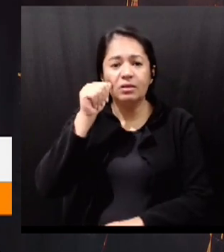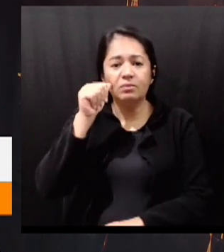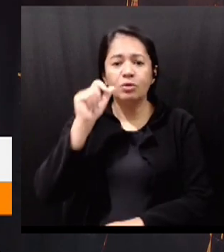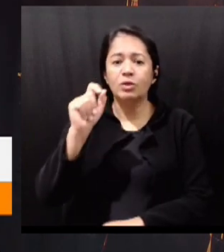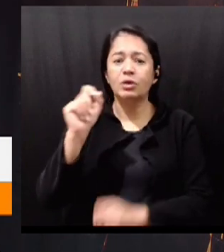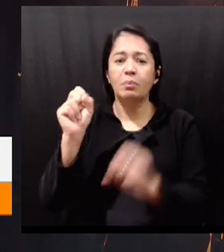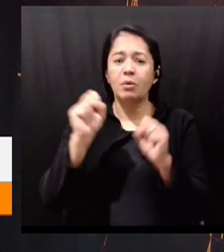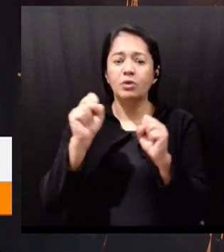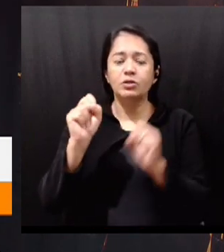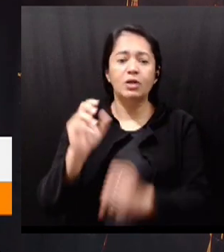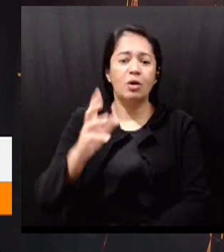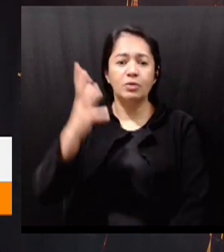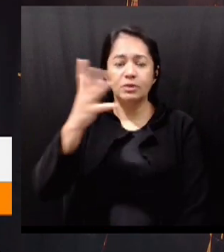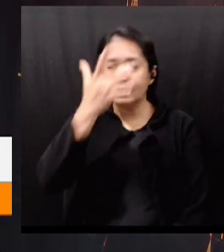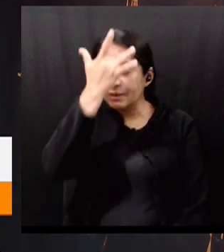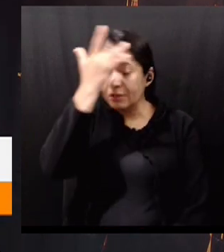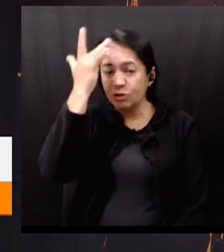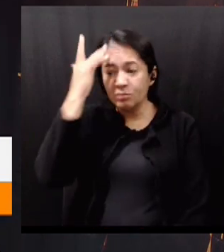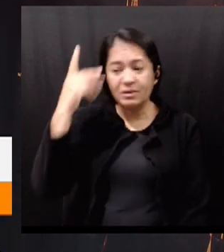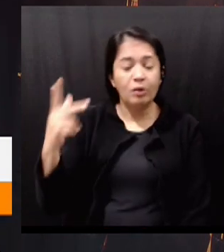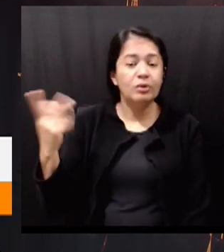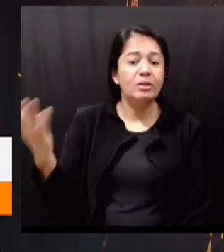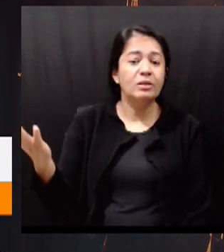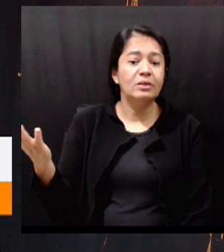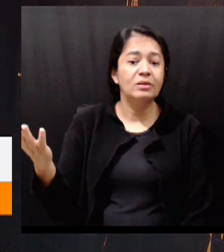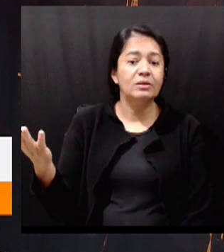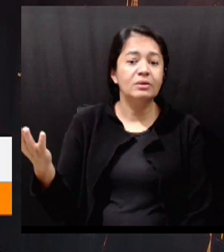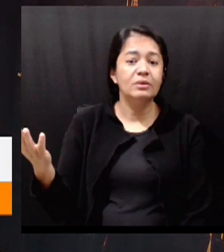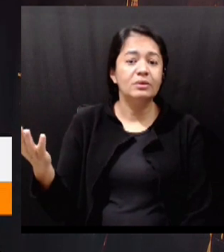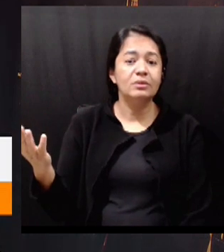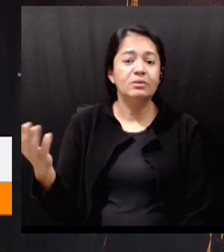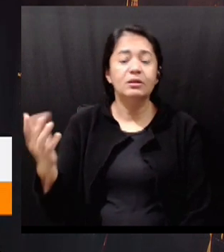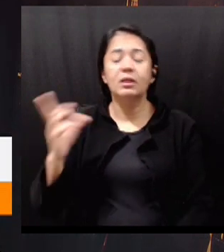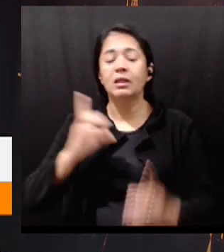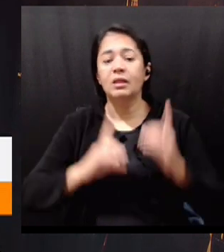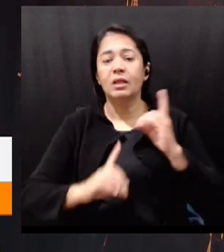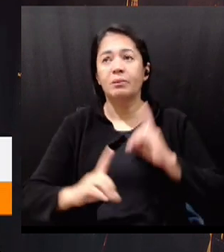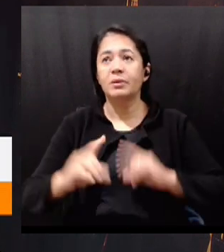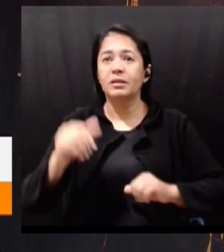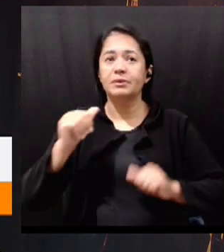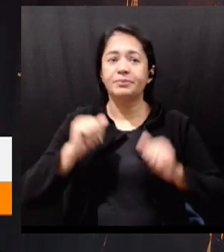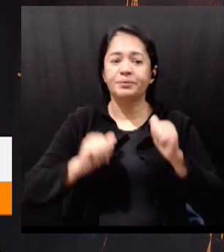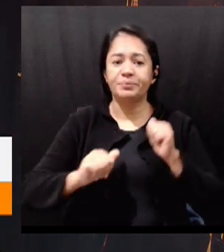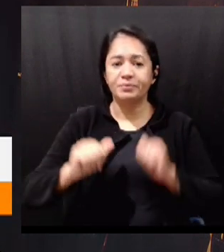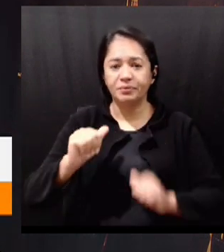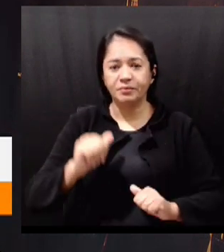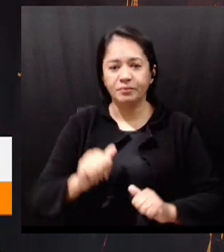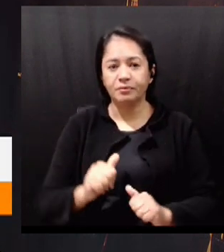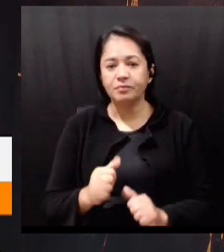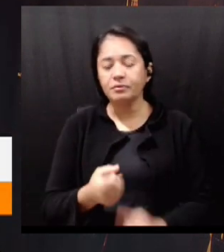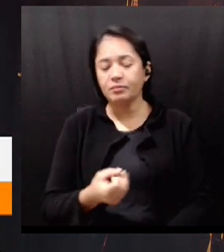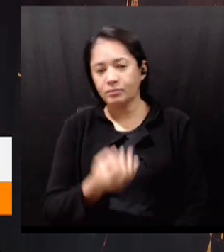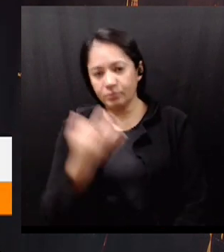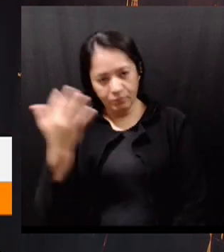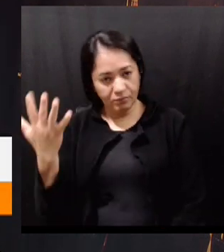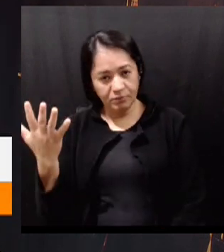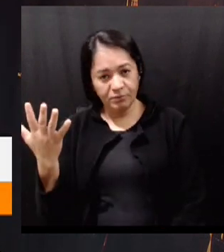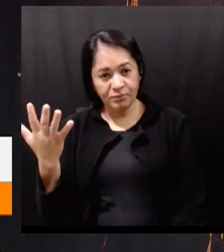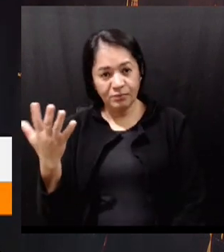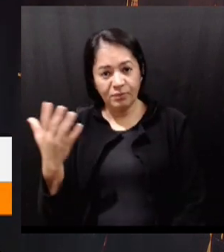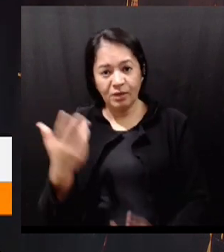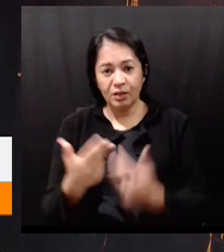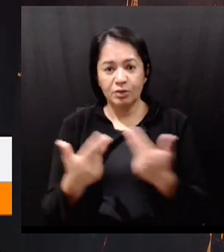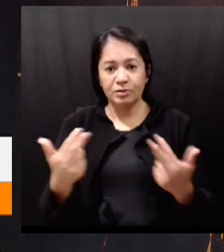saúde mental dela, né? Depressão, ansiedade, quais são as situações, assim,